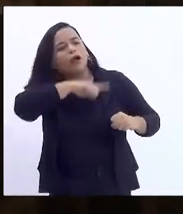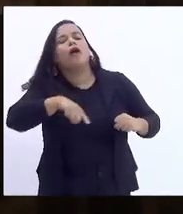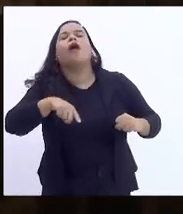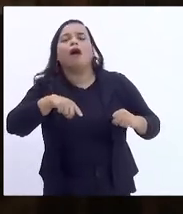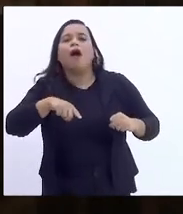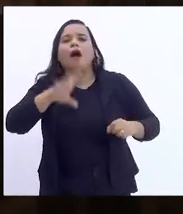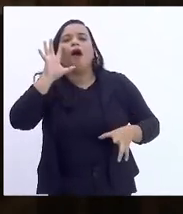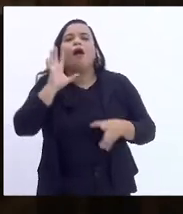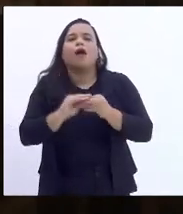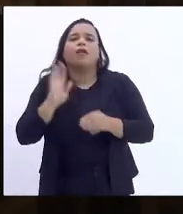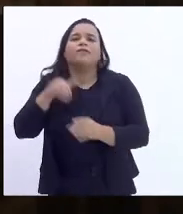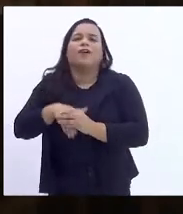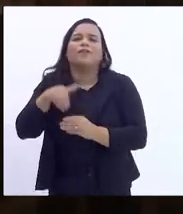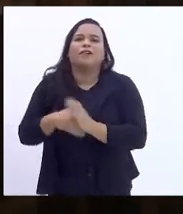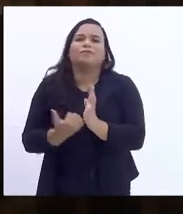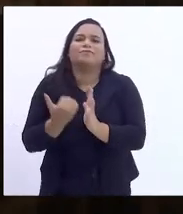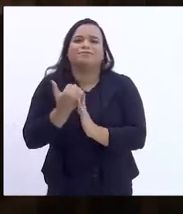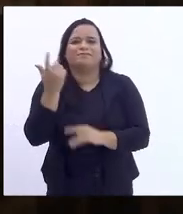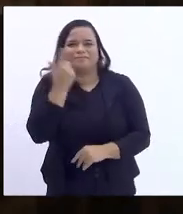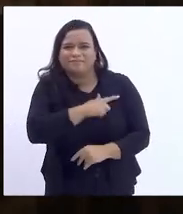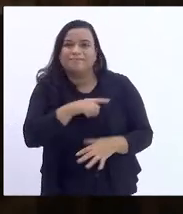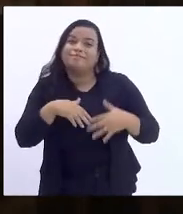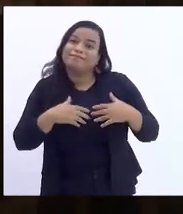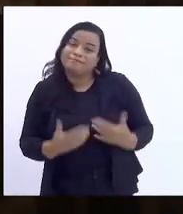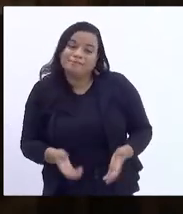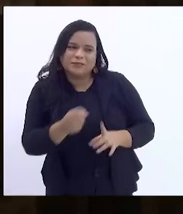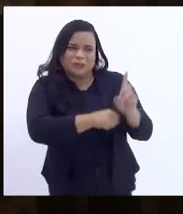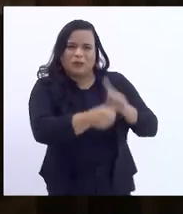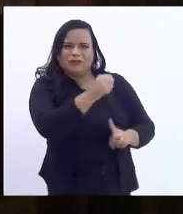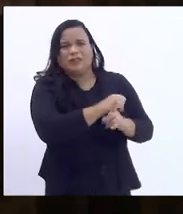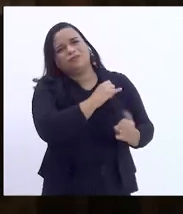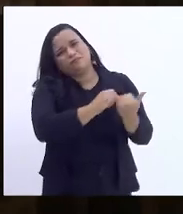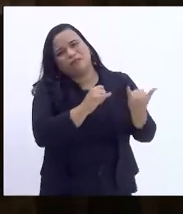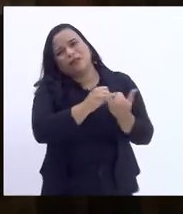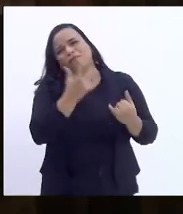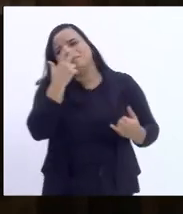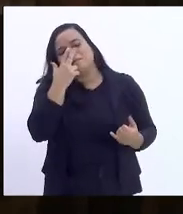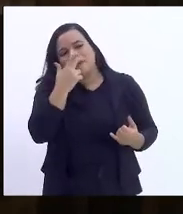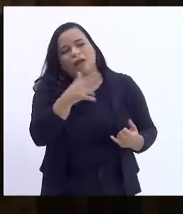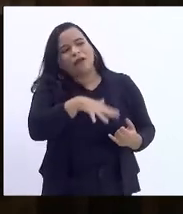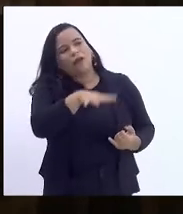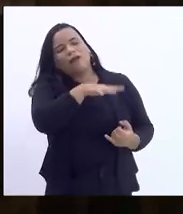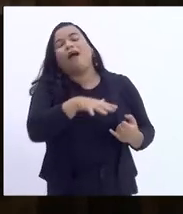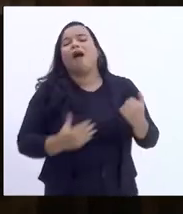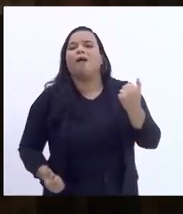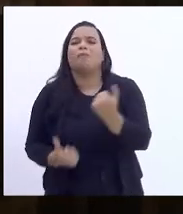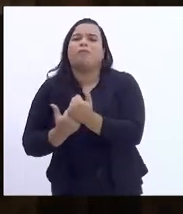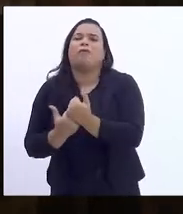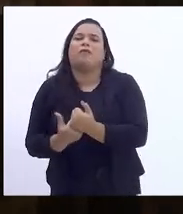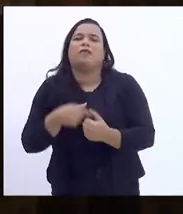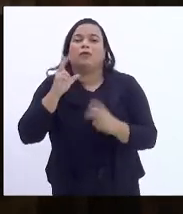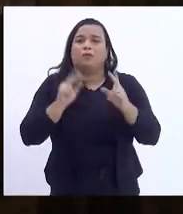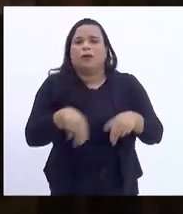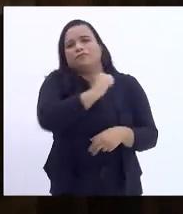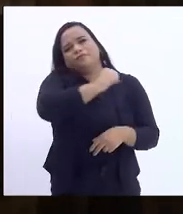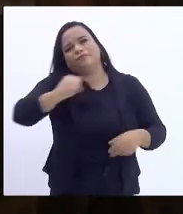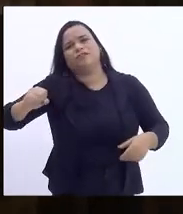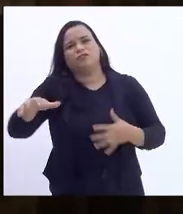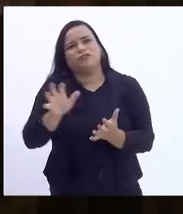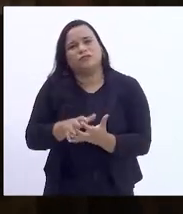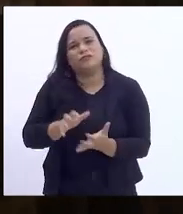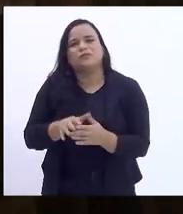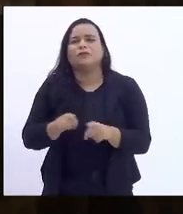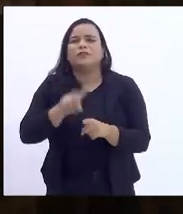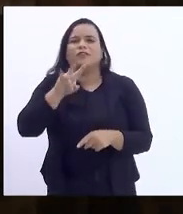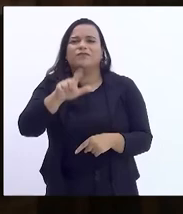parcela expressiva da nossa sociedade apoia esse tipo de ação como a chance lado Jacarezinho como acima da Vila Cruzeiro e a gente tem batido